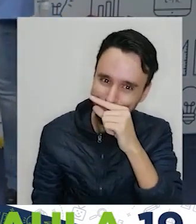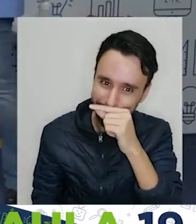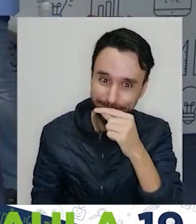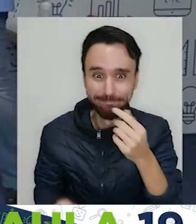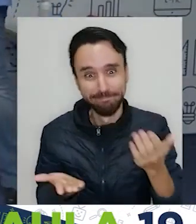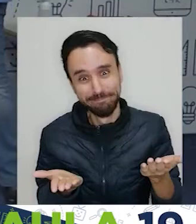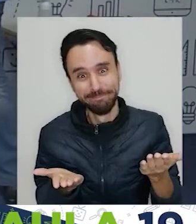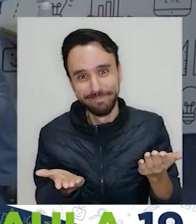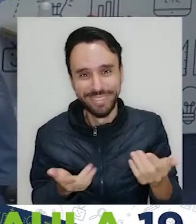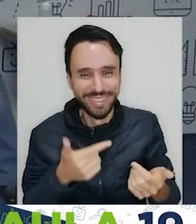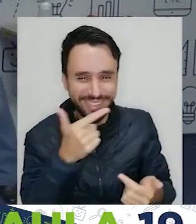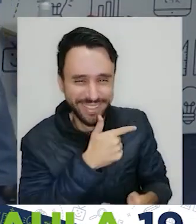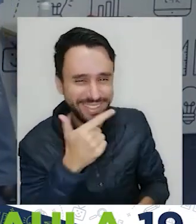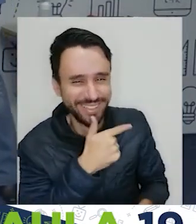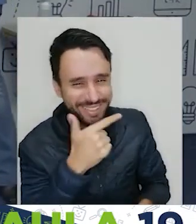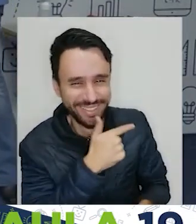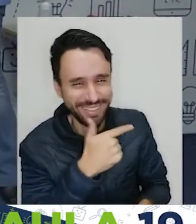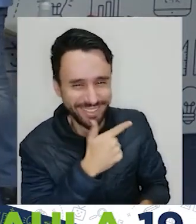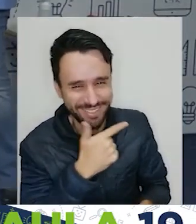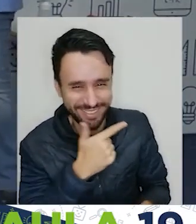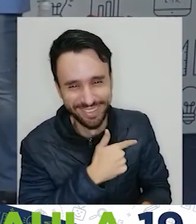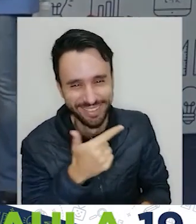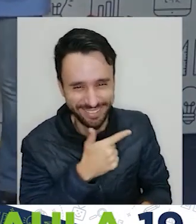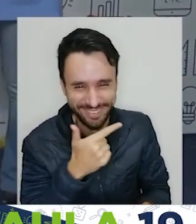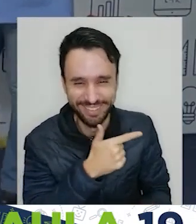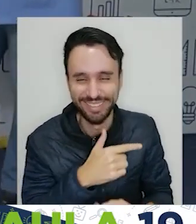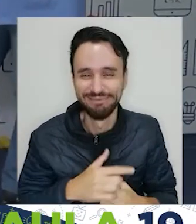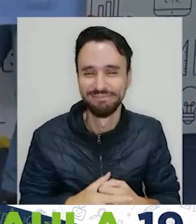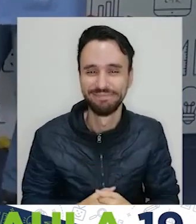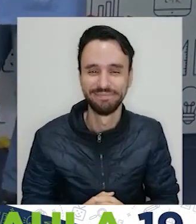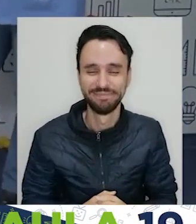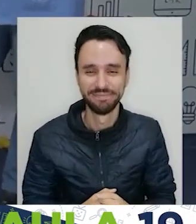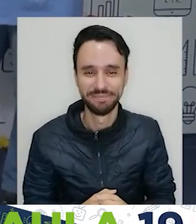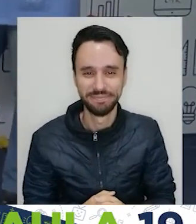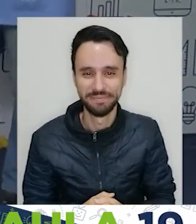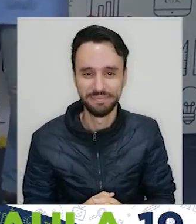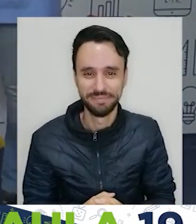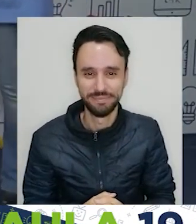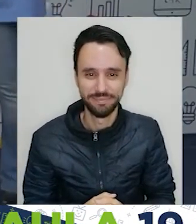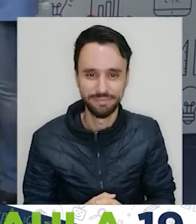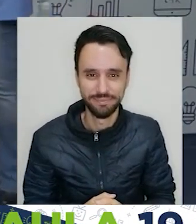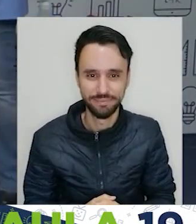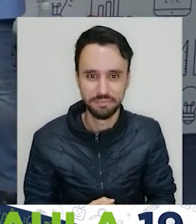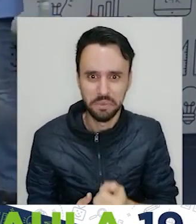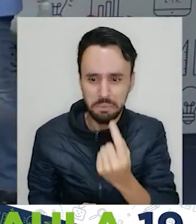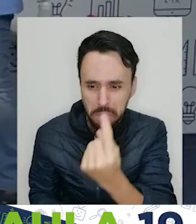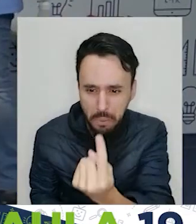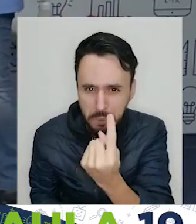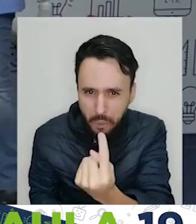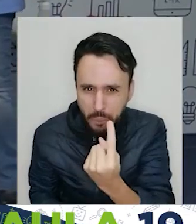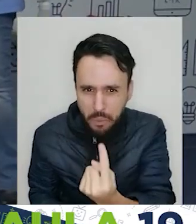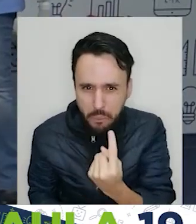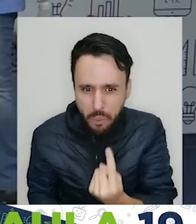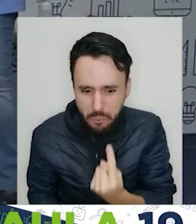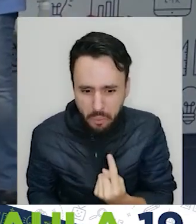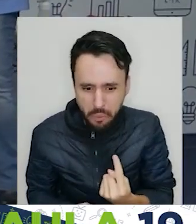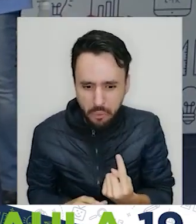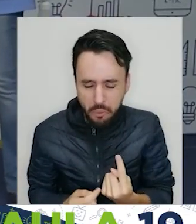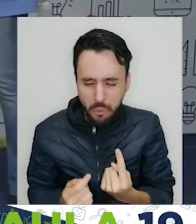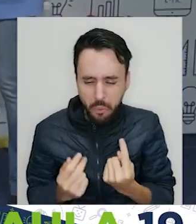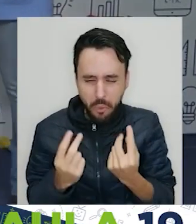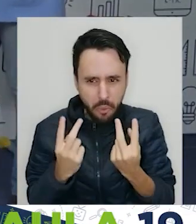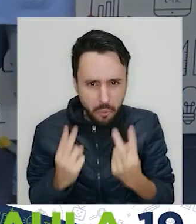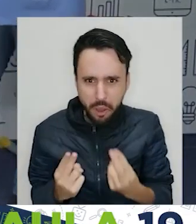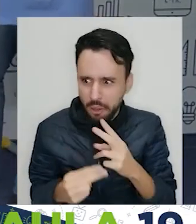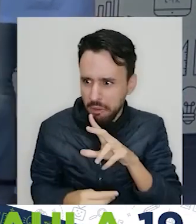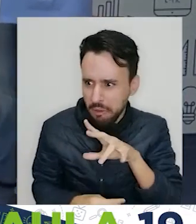Passarinho. Então eu vou andar mais aqui pra você. Uma. De um em um. Será que a gente vai conseguir chegar até o final? Vamos,